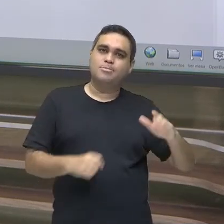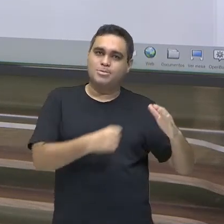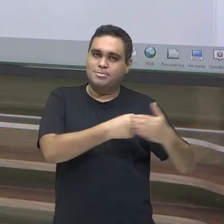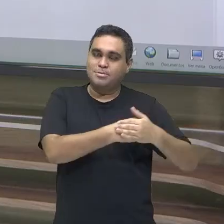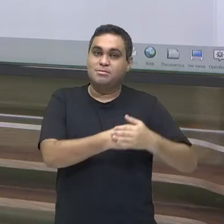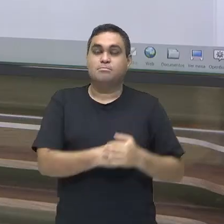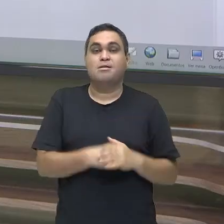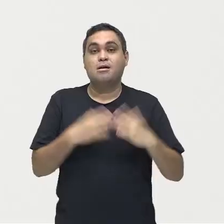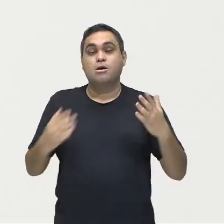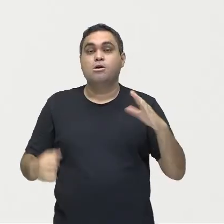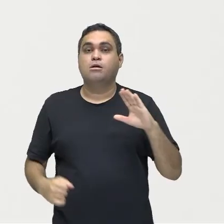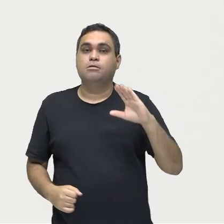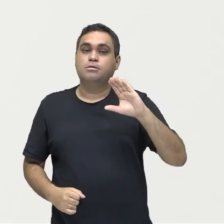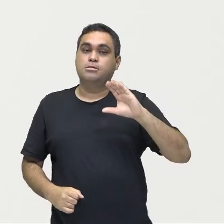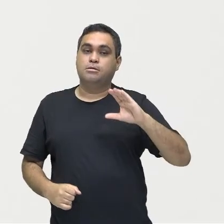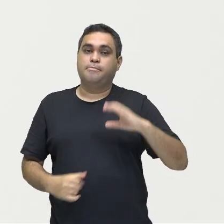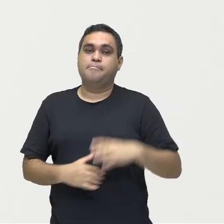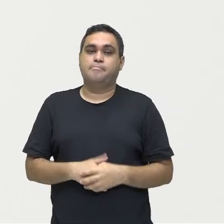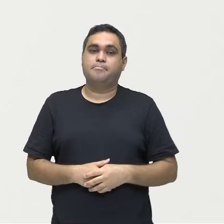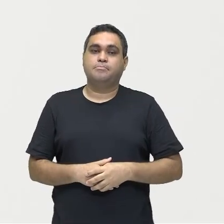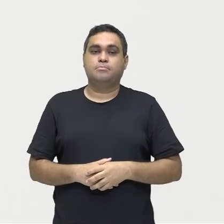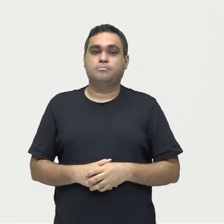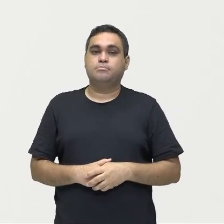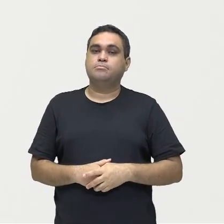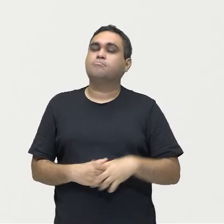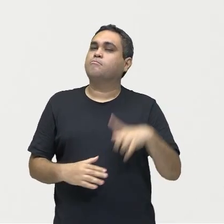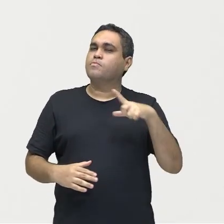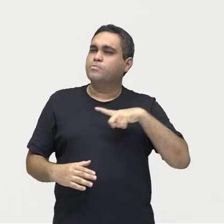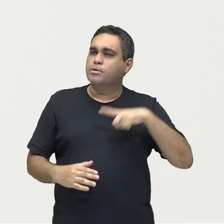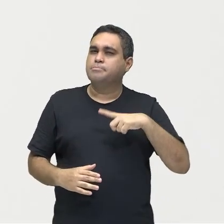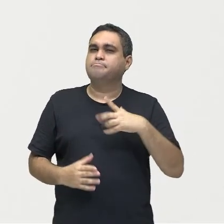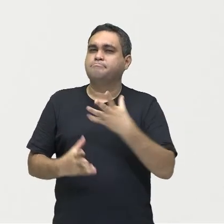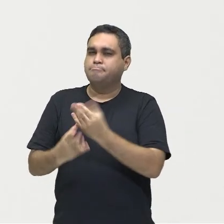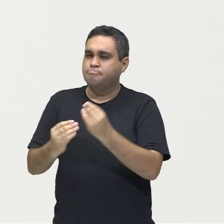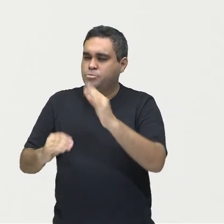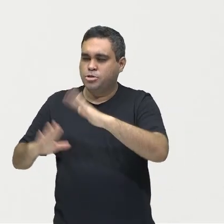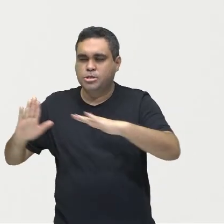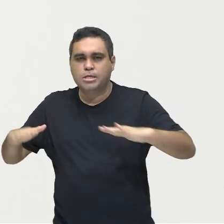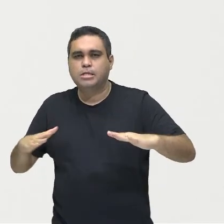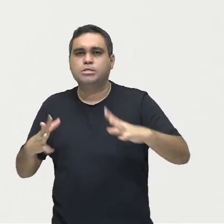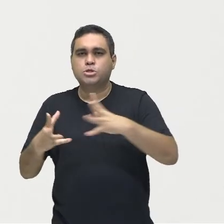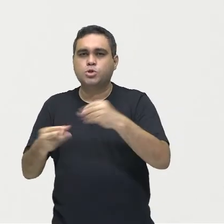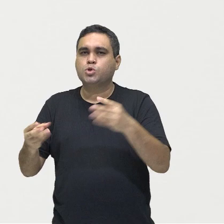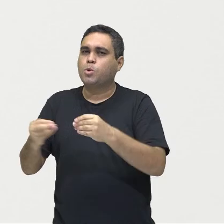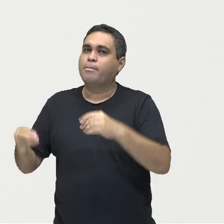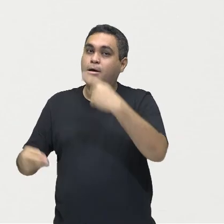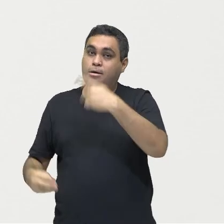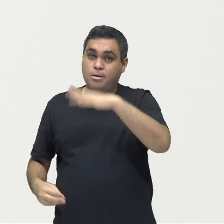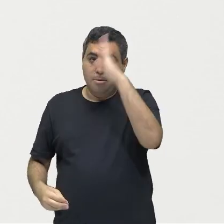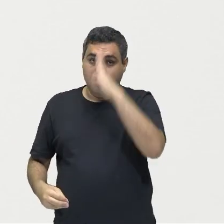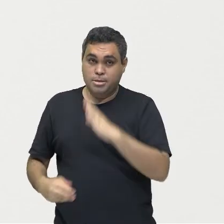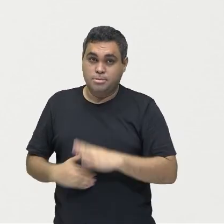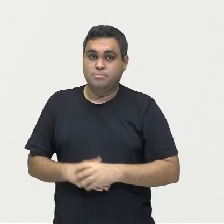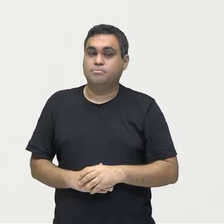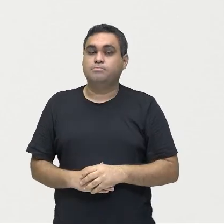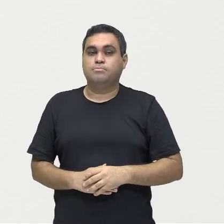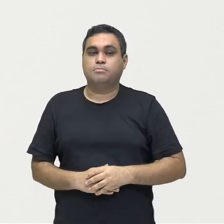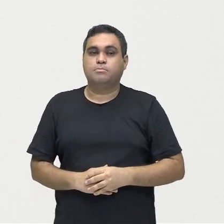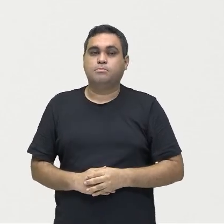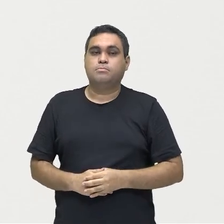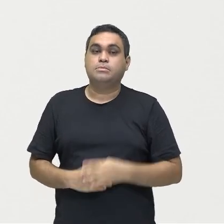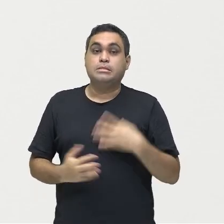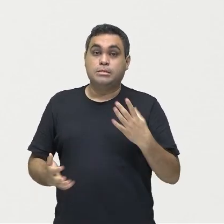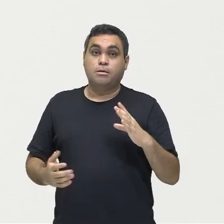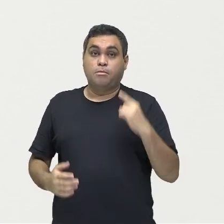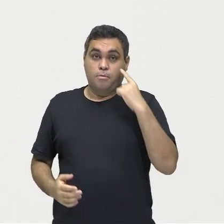muito carinho a letra C. Veja, há muitas crianças desaparecidas no Brasil. Veja que aqui